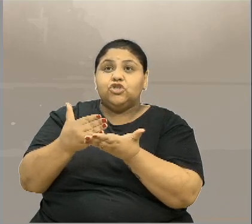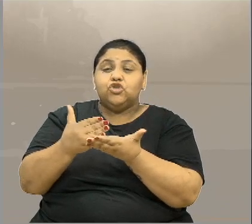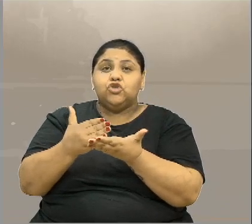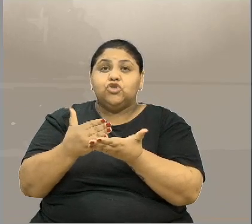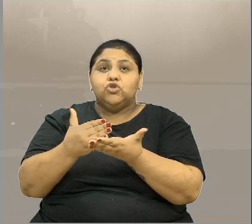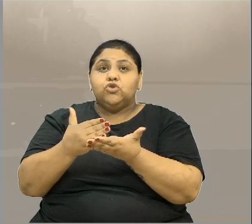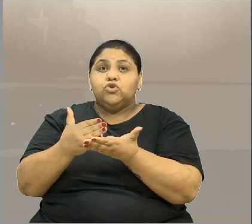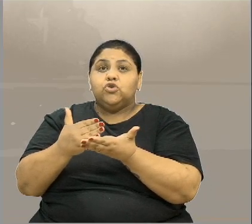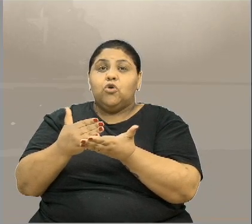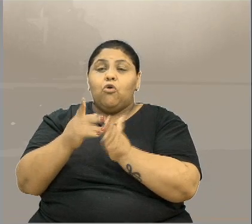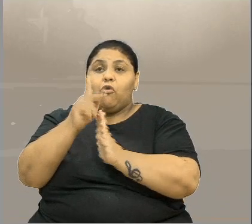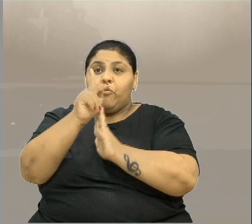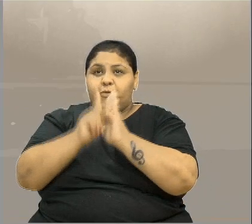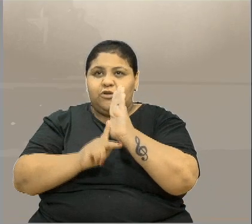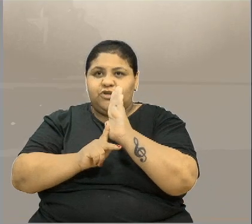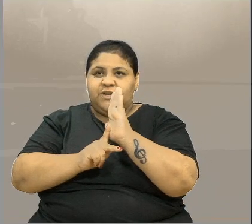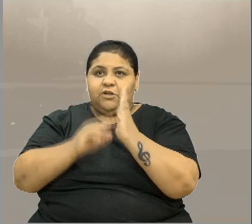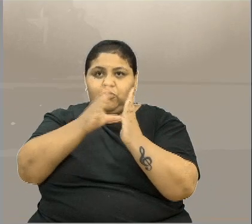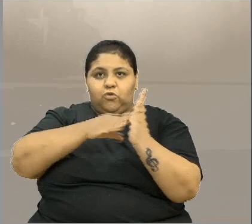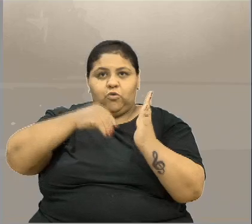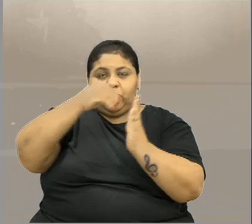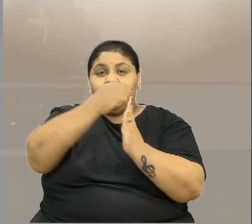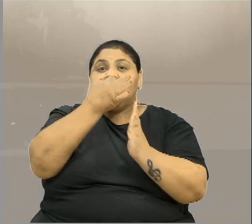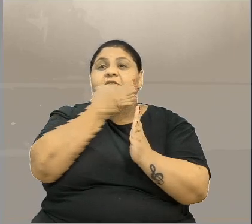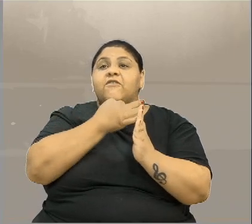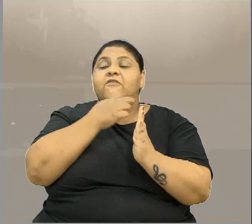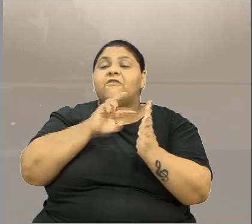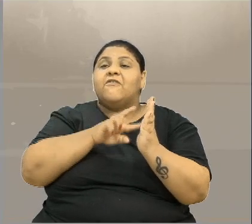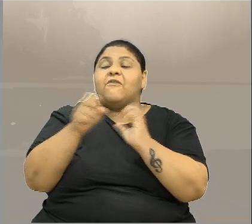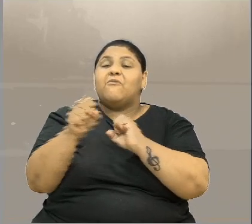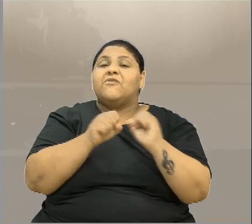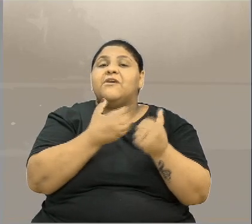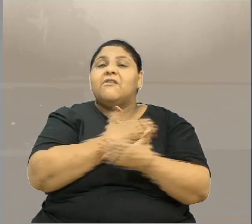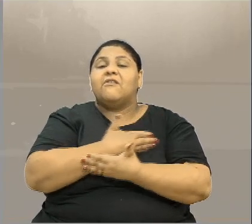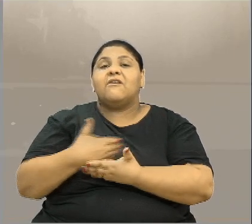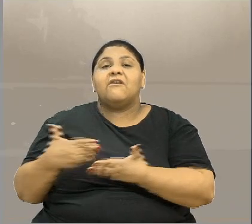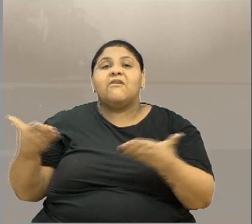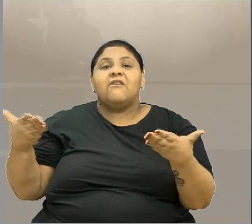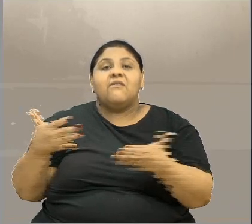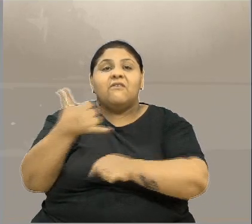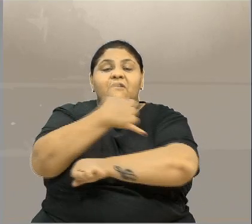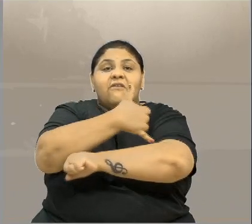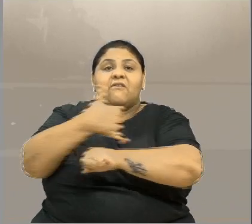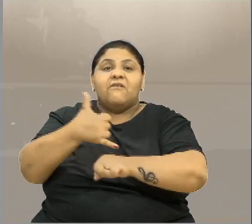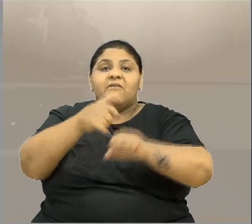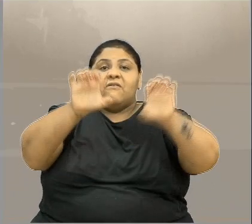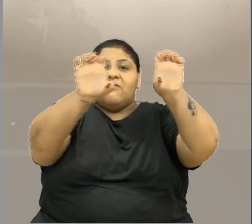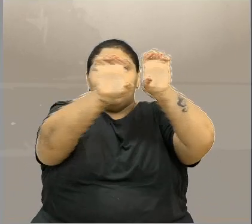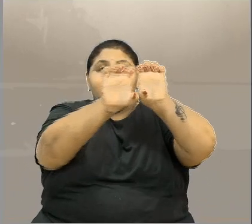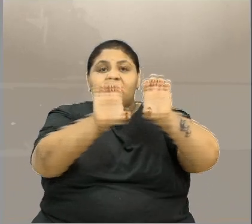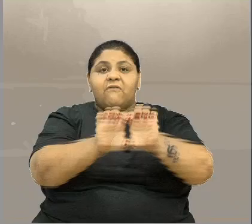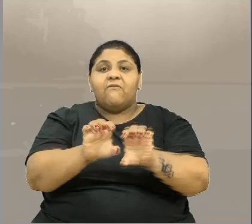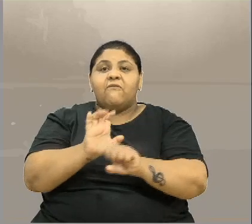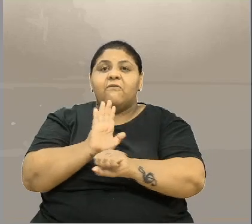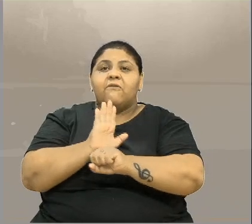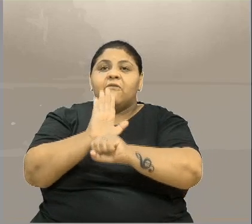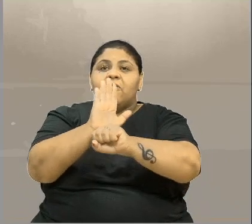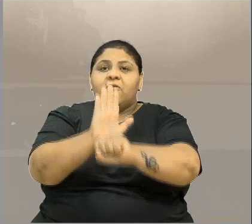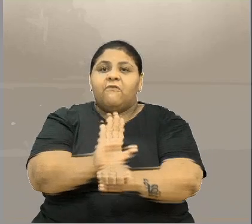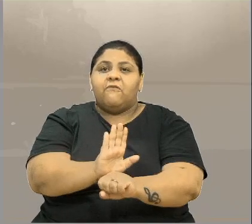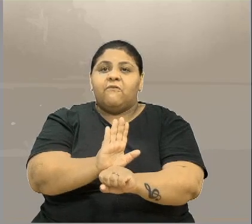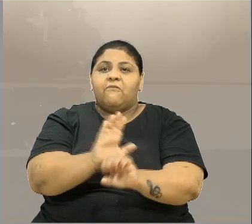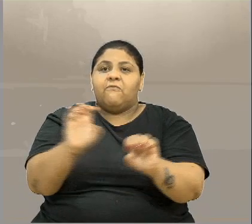calendário oficial do município de Caxias do Sul, que significa que o poder público agora passa a dar estrutura e auxílio, né, para que